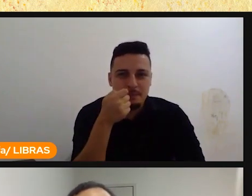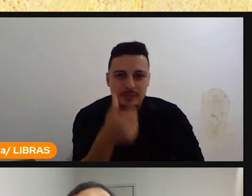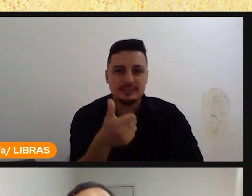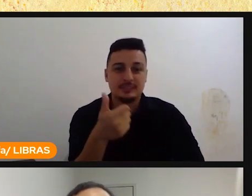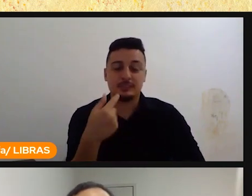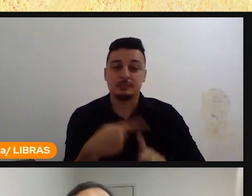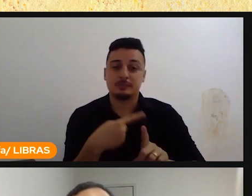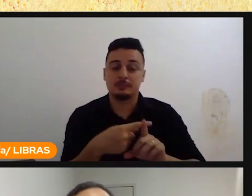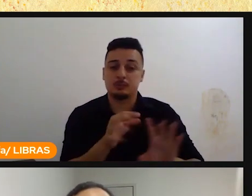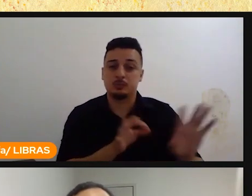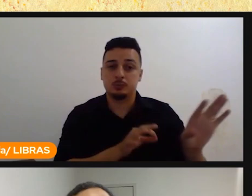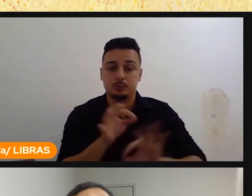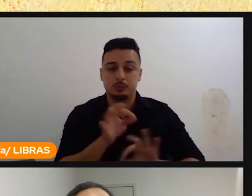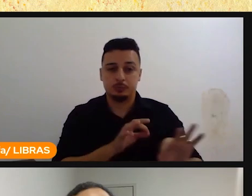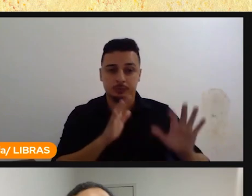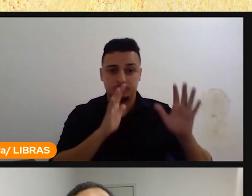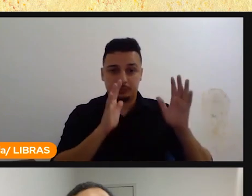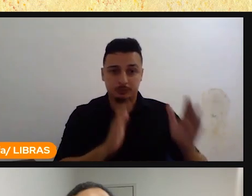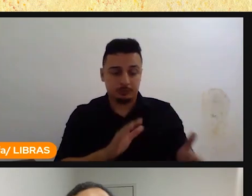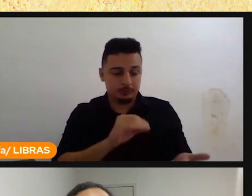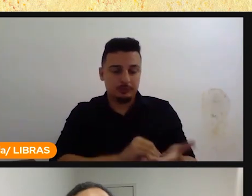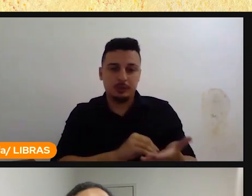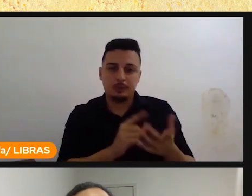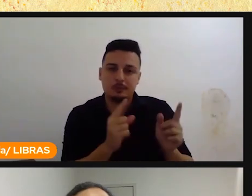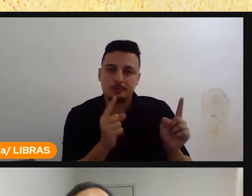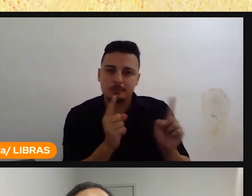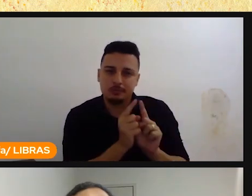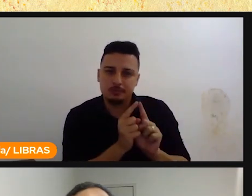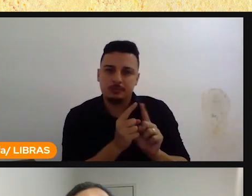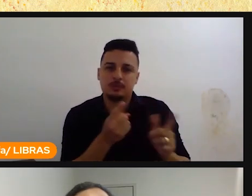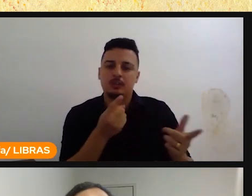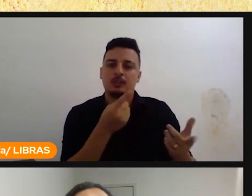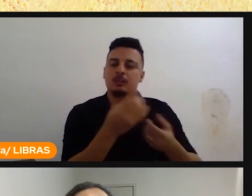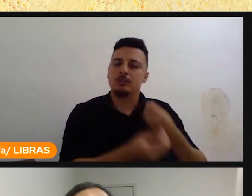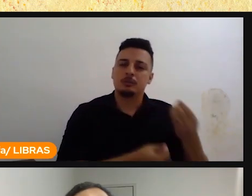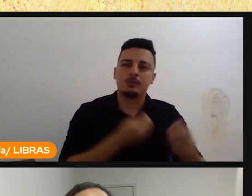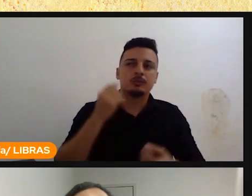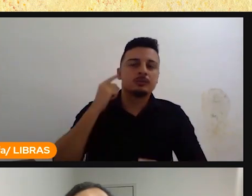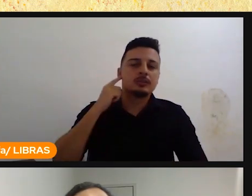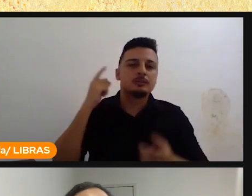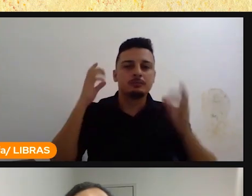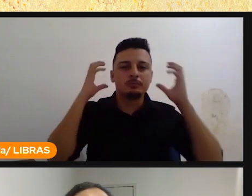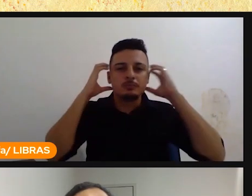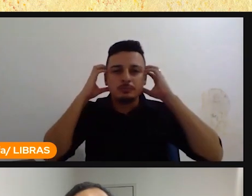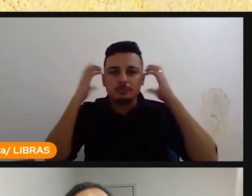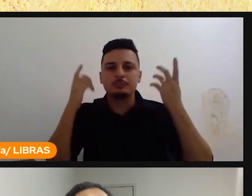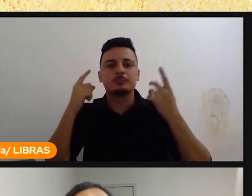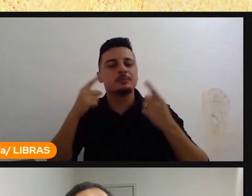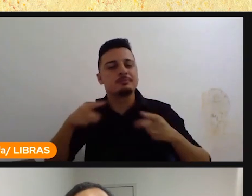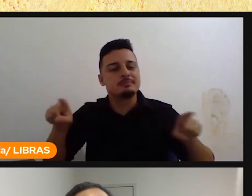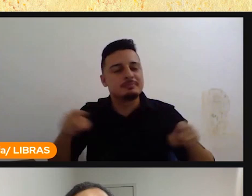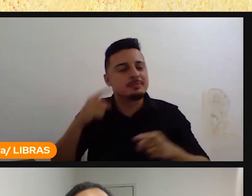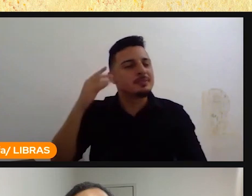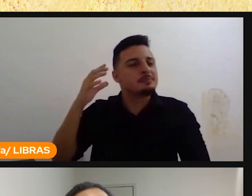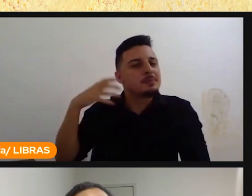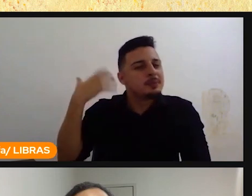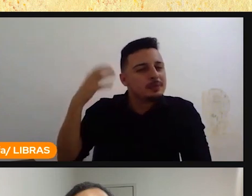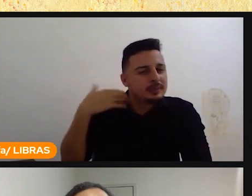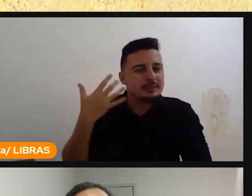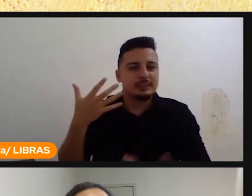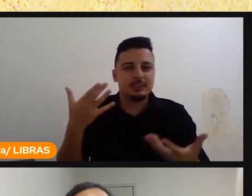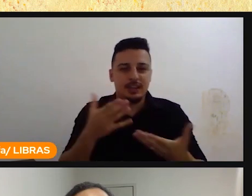fase de pós-produção também, fazendo foley, edição de som, trilha sonora. A gente quer ter o filme pronto para o